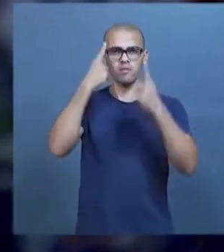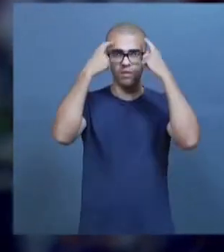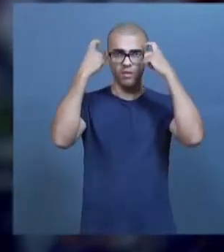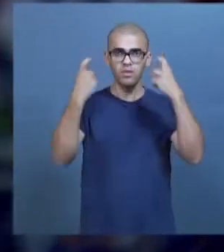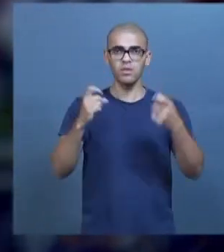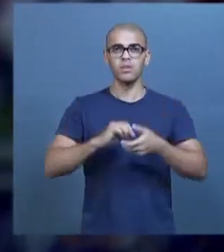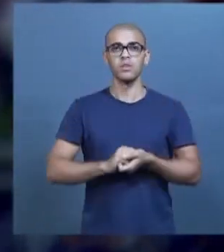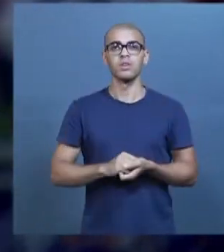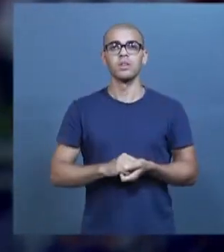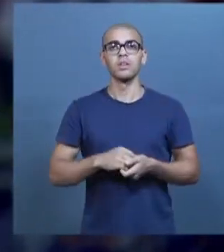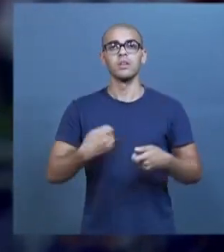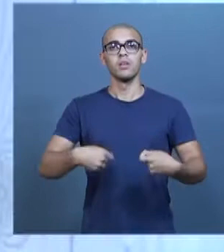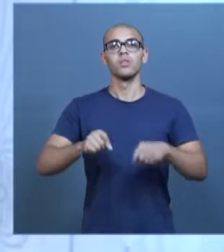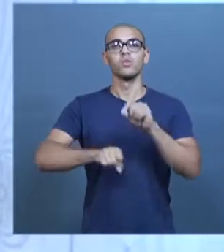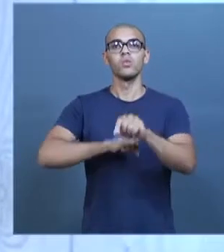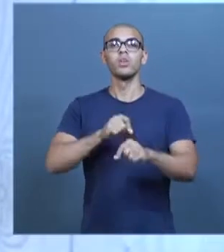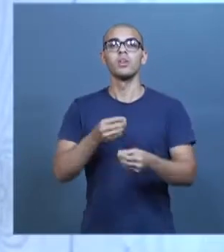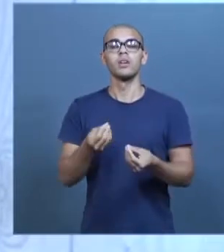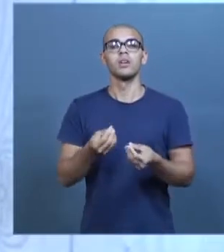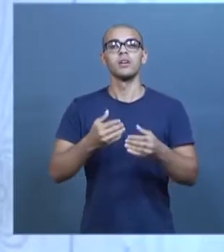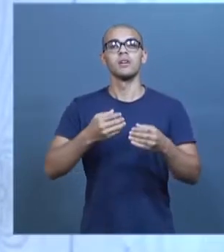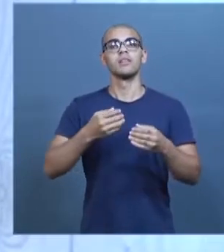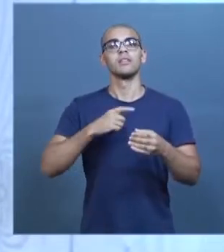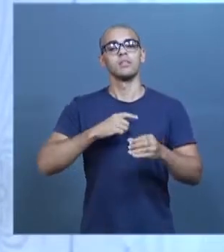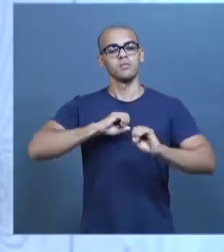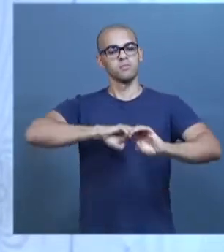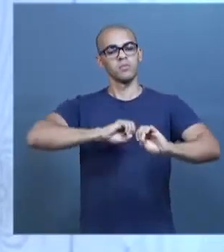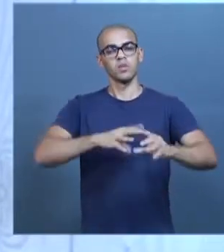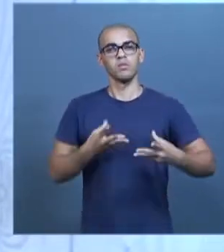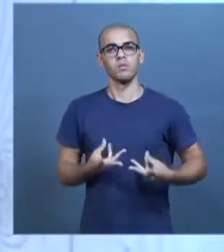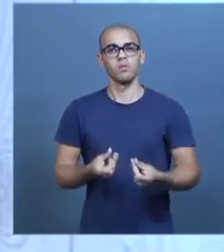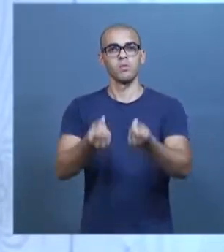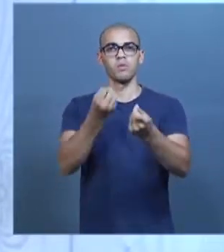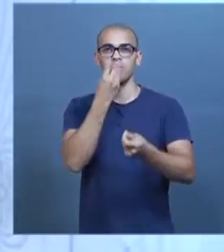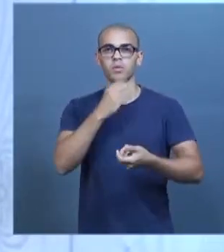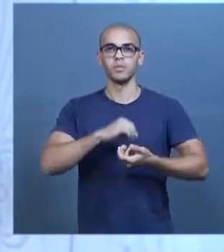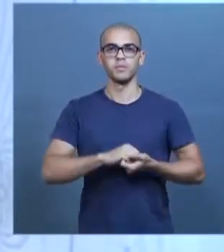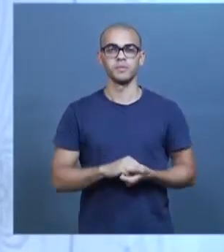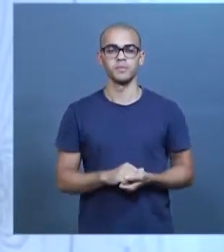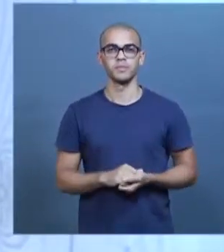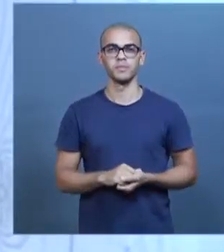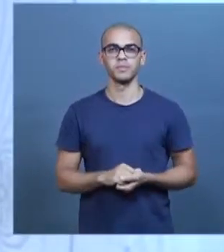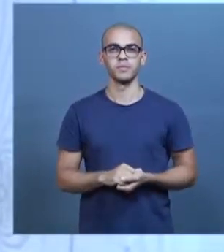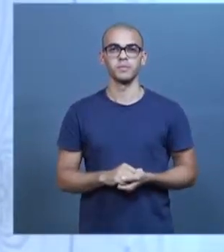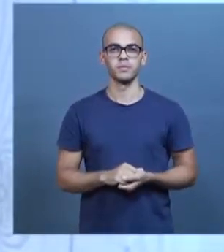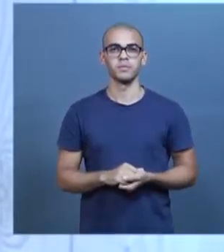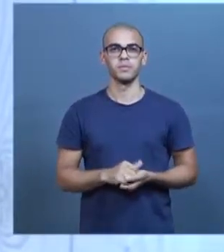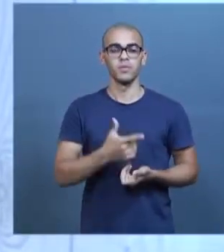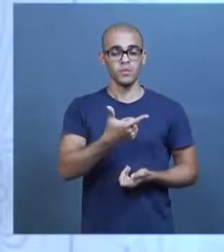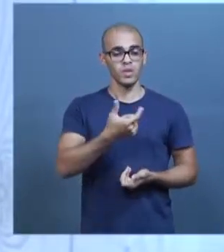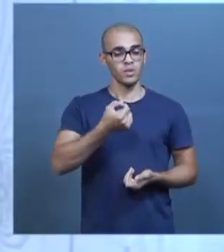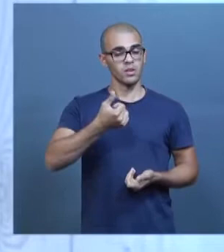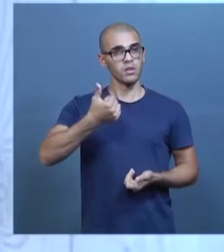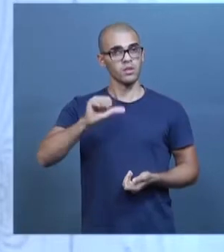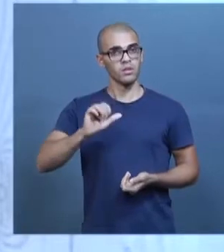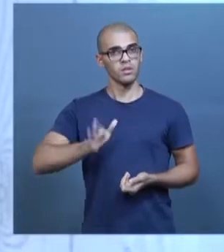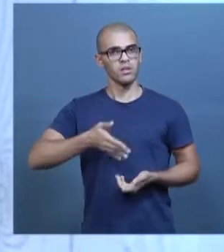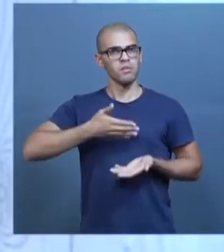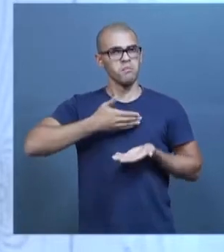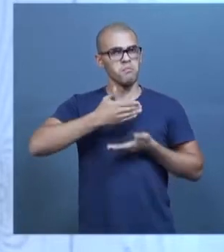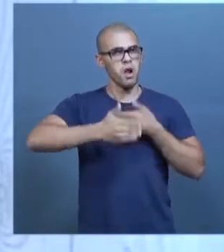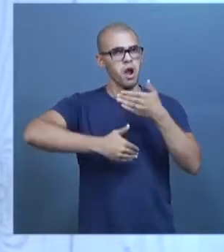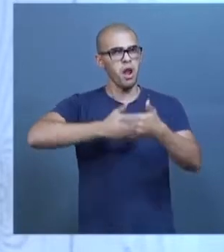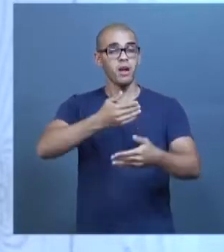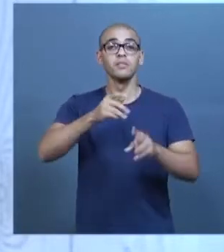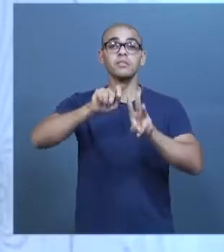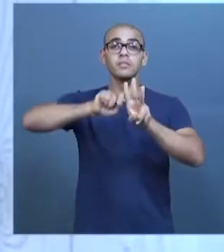com educação de qualidade. Nos 3 primeiros meses de 2019, o brasileiro já pagou mais de 500 bilhões